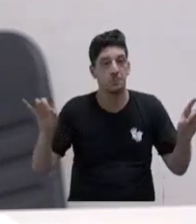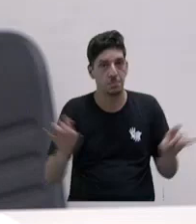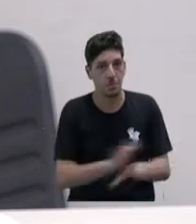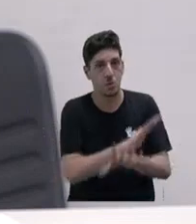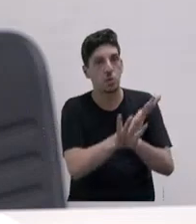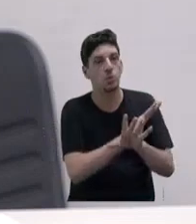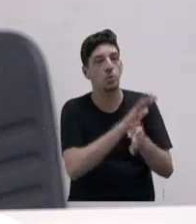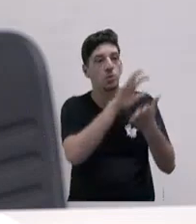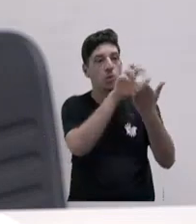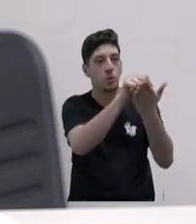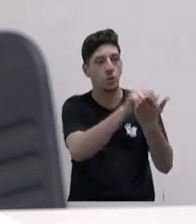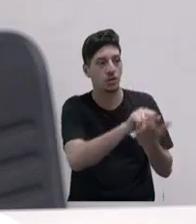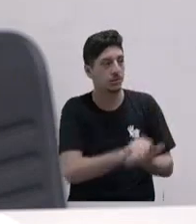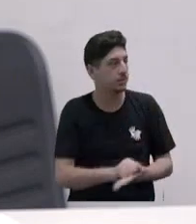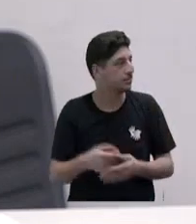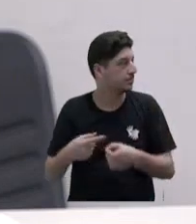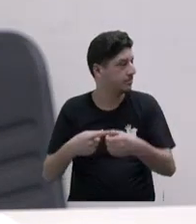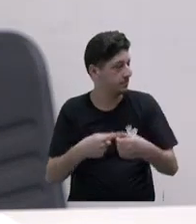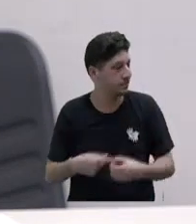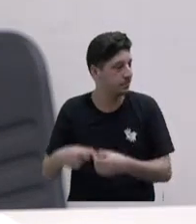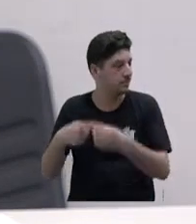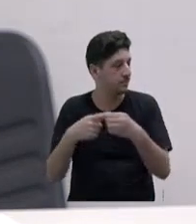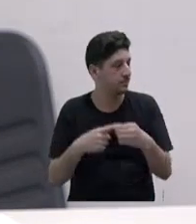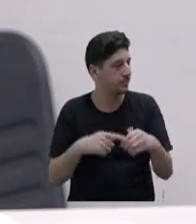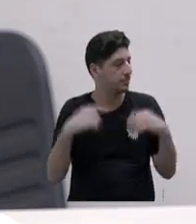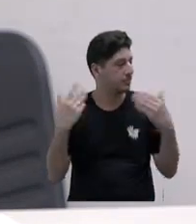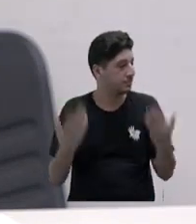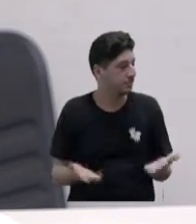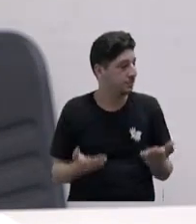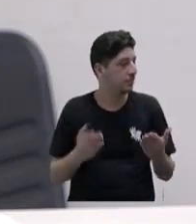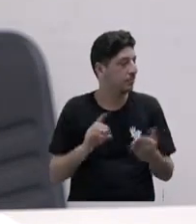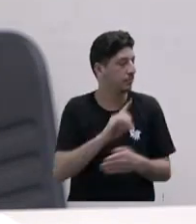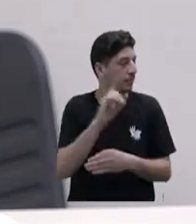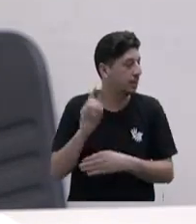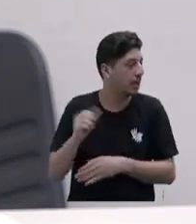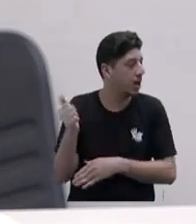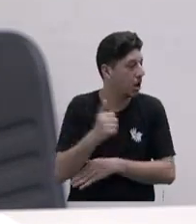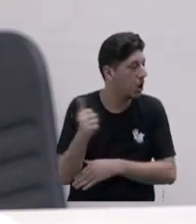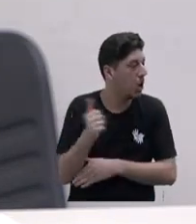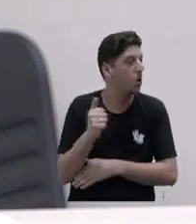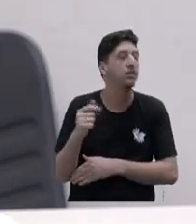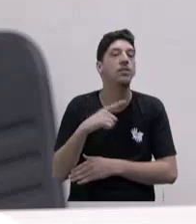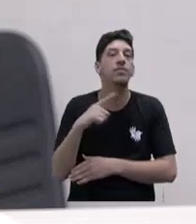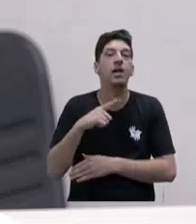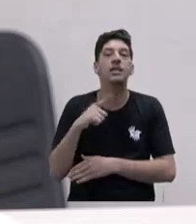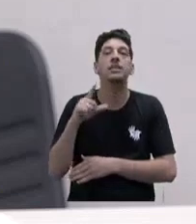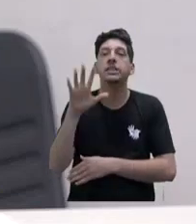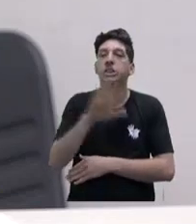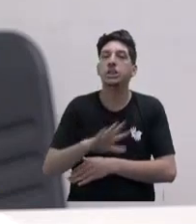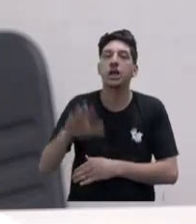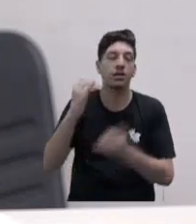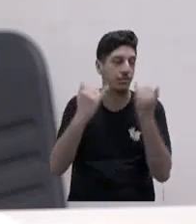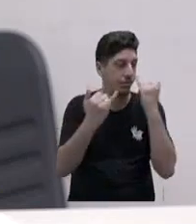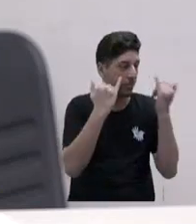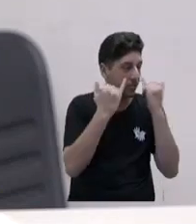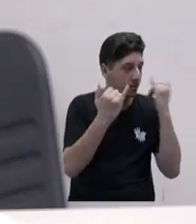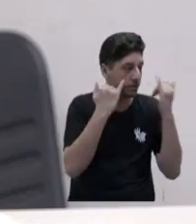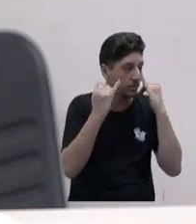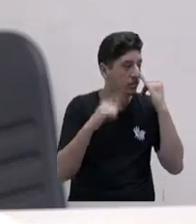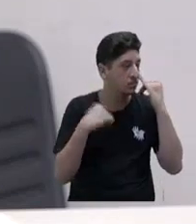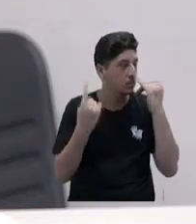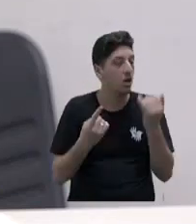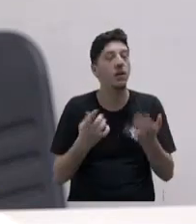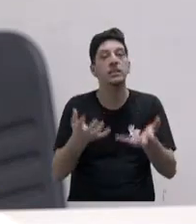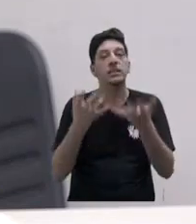o cadastramento dos municípios. Aí, a partir do dia 11, nós vamos ter um panorama geral e